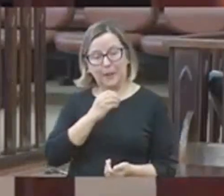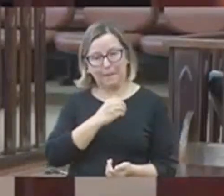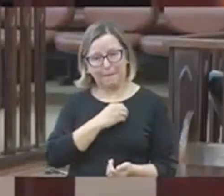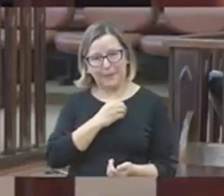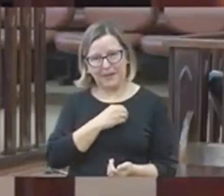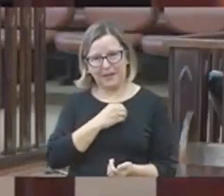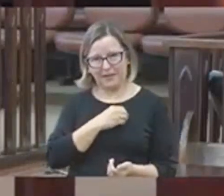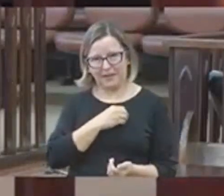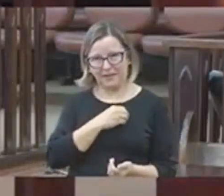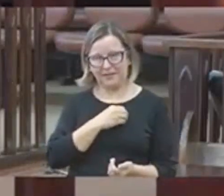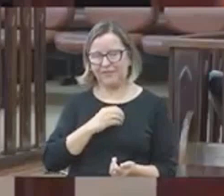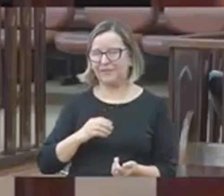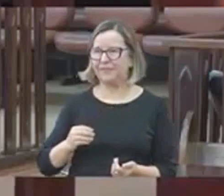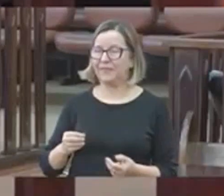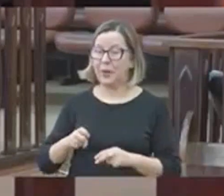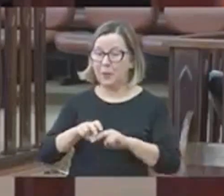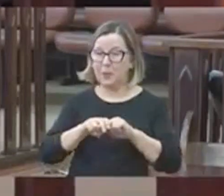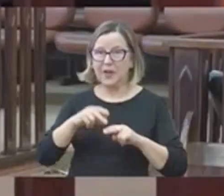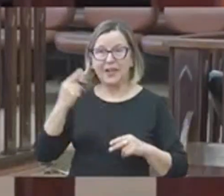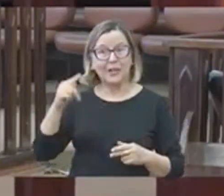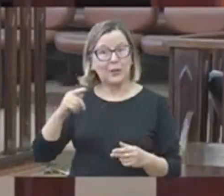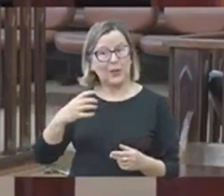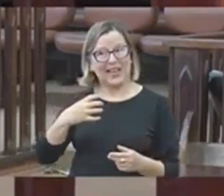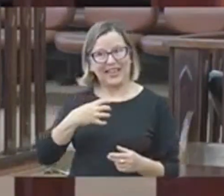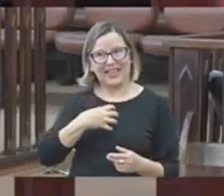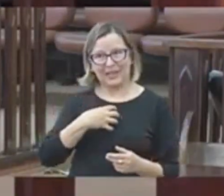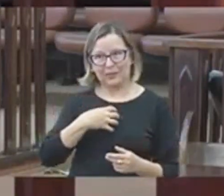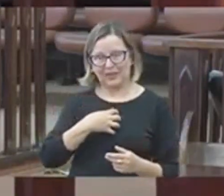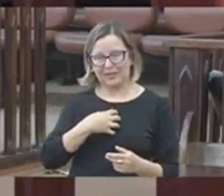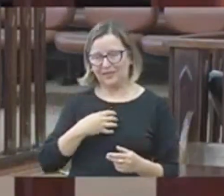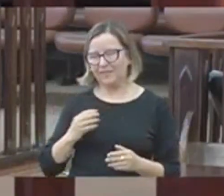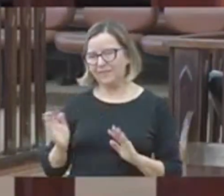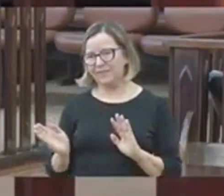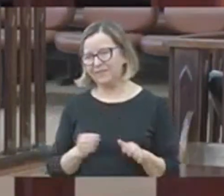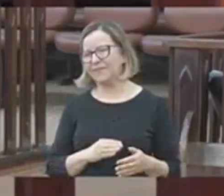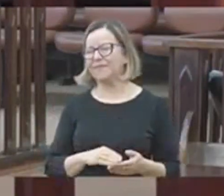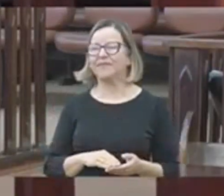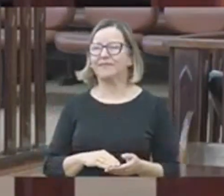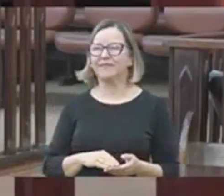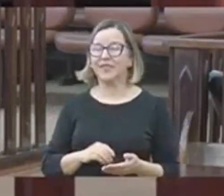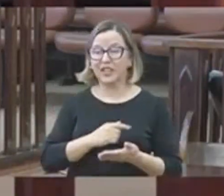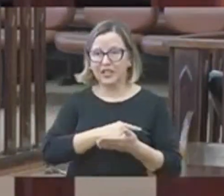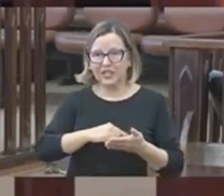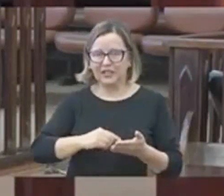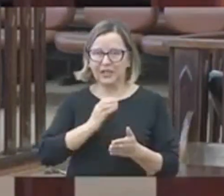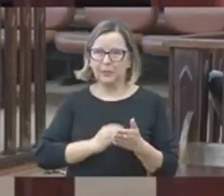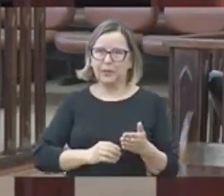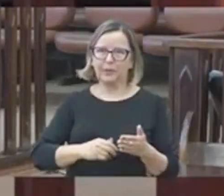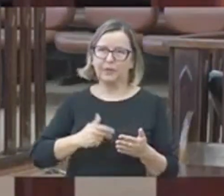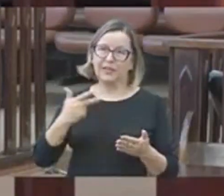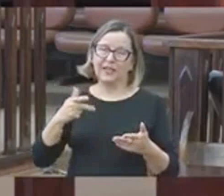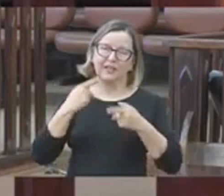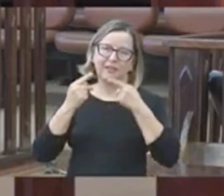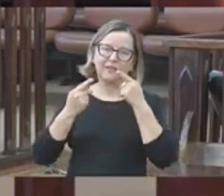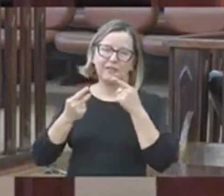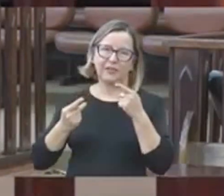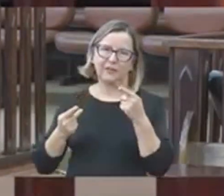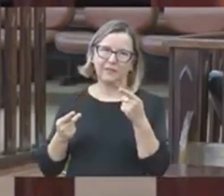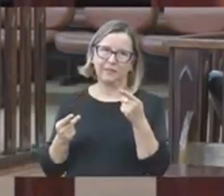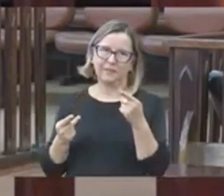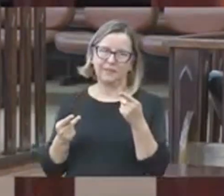Gênesis capítulo 3, do versículo 8 ao 24, vemos que o homem se tornou, assim